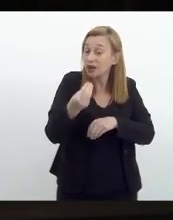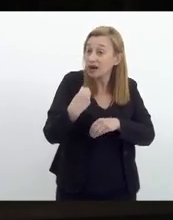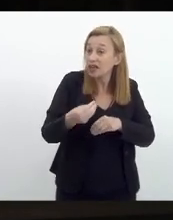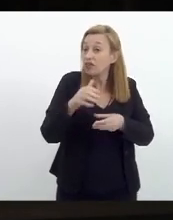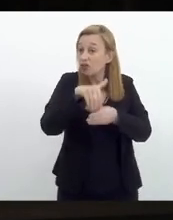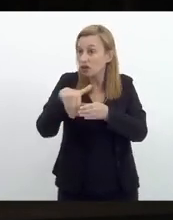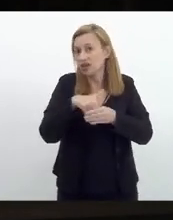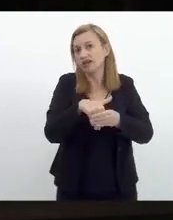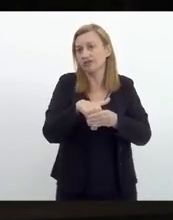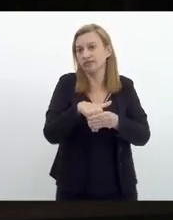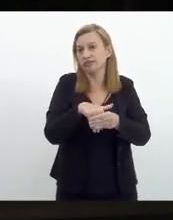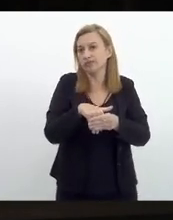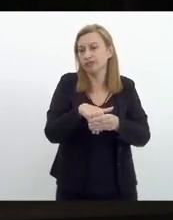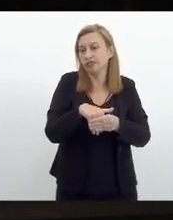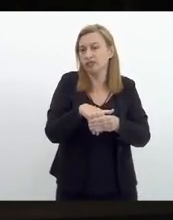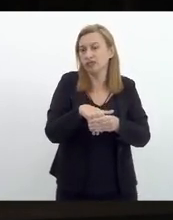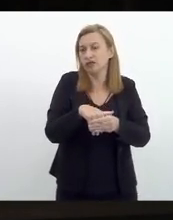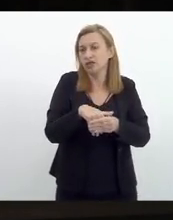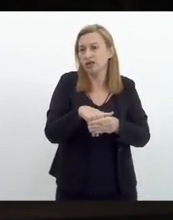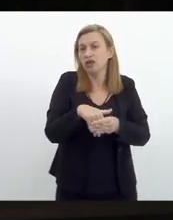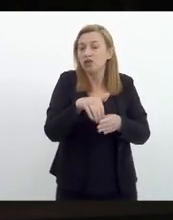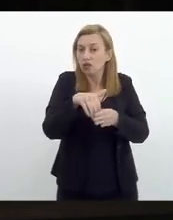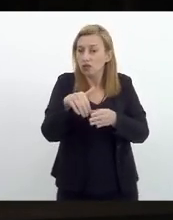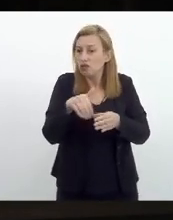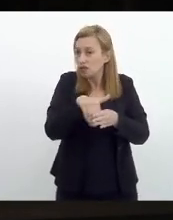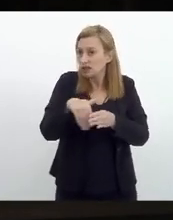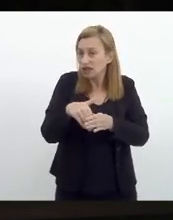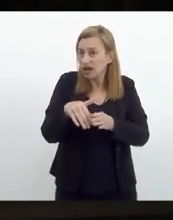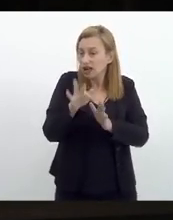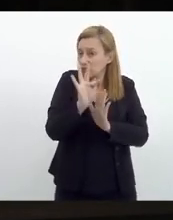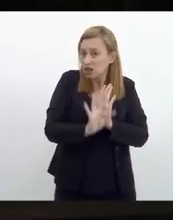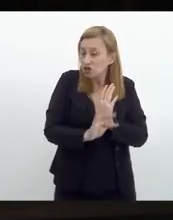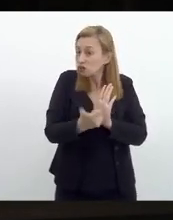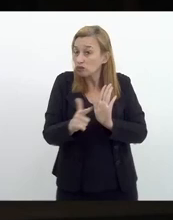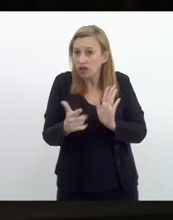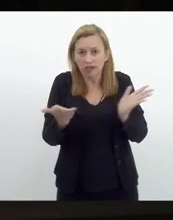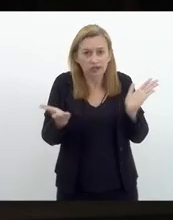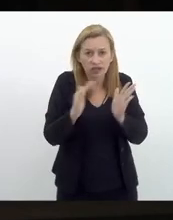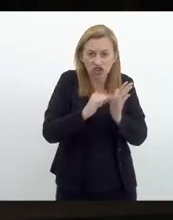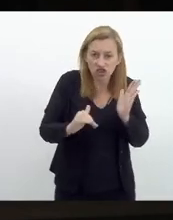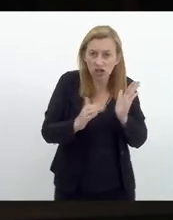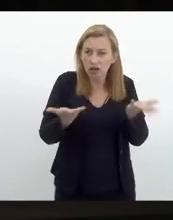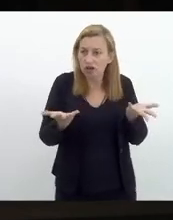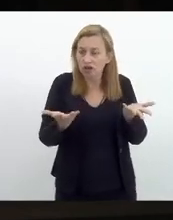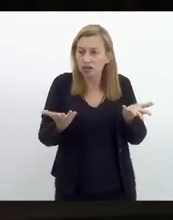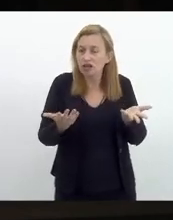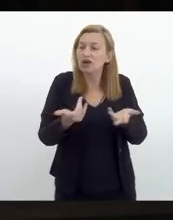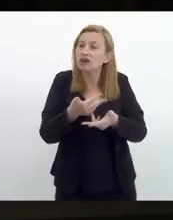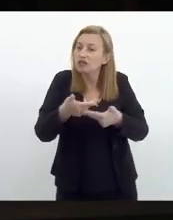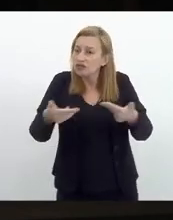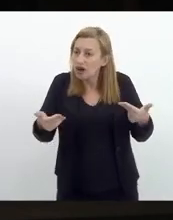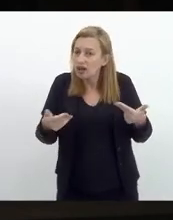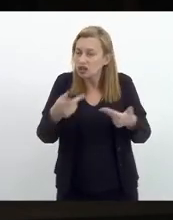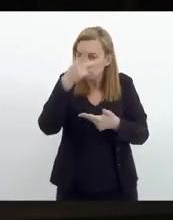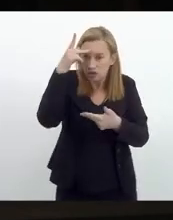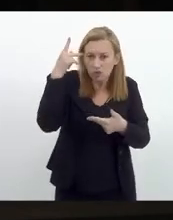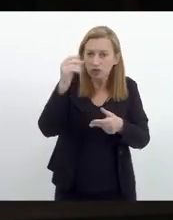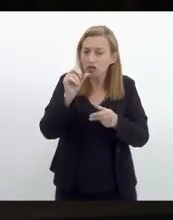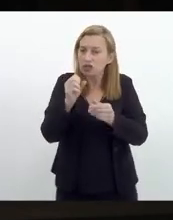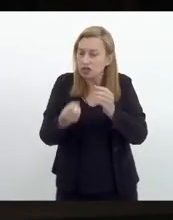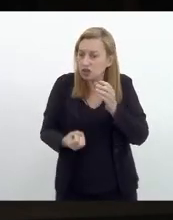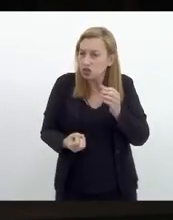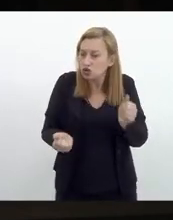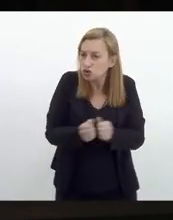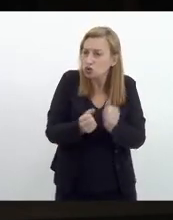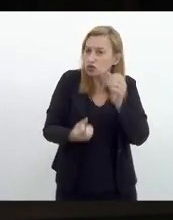votamos sem o texto fizemos um texto produzido a várias mãos o deputado Luiz Paulo que é o